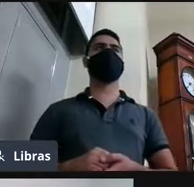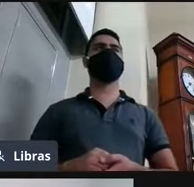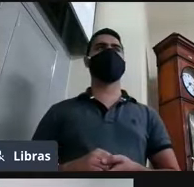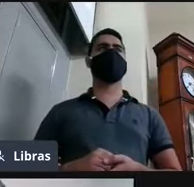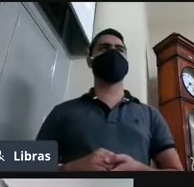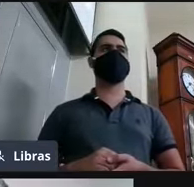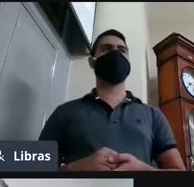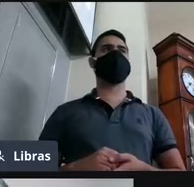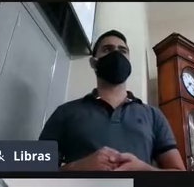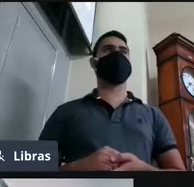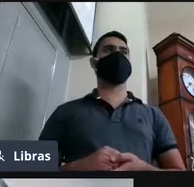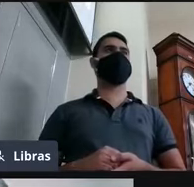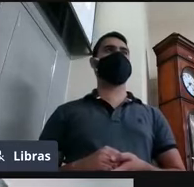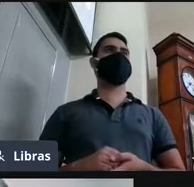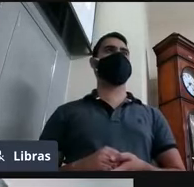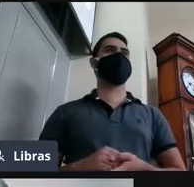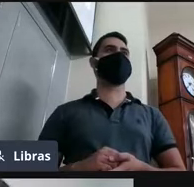Obrigado, presidente.